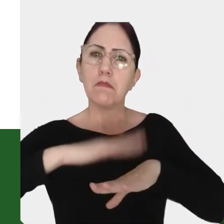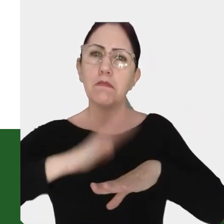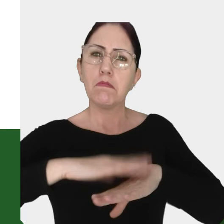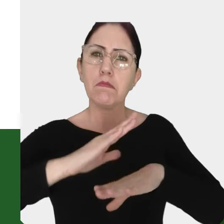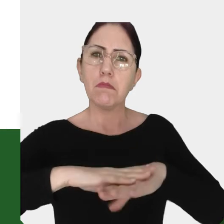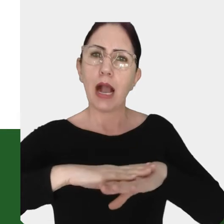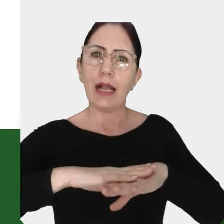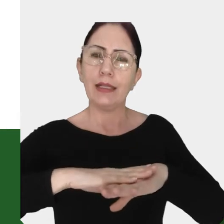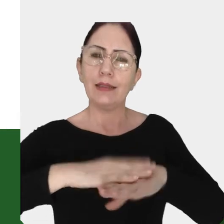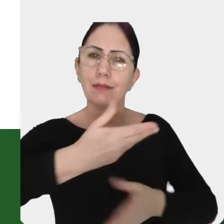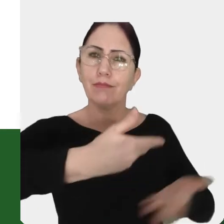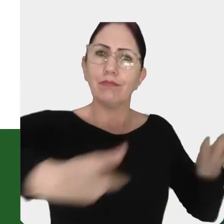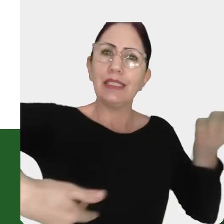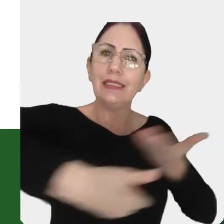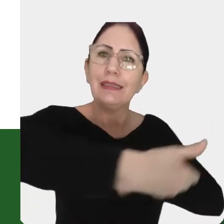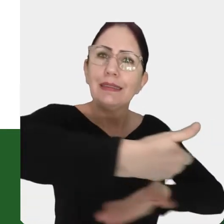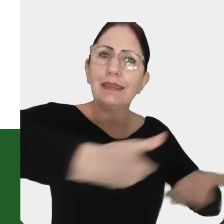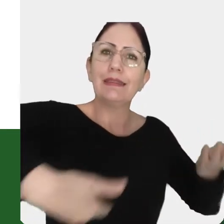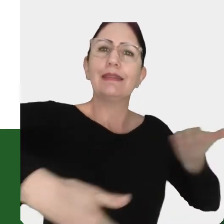já consegue